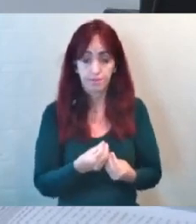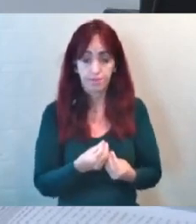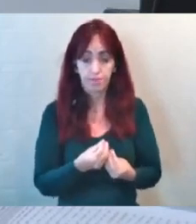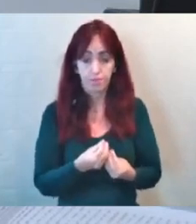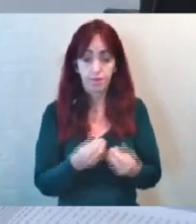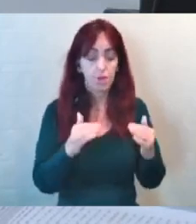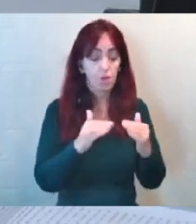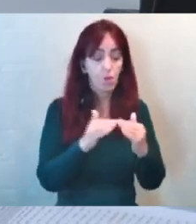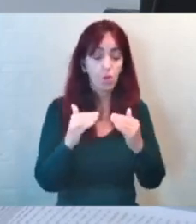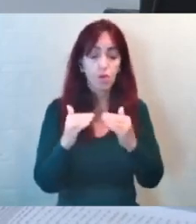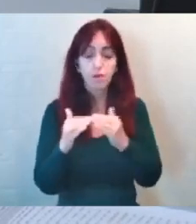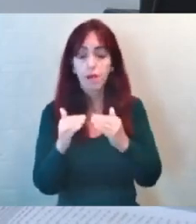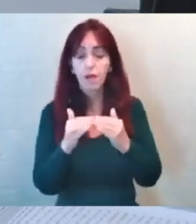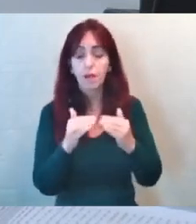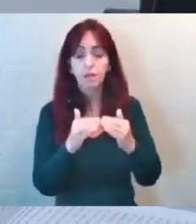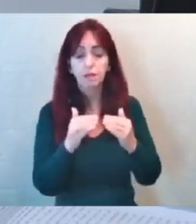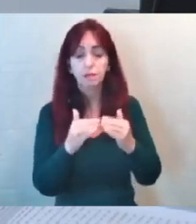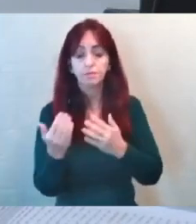concessionários.